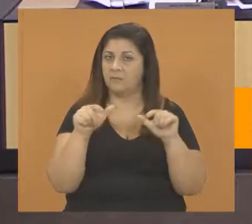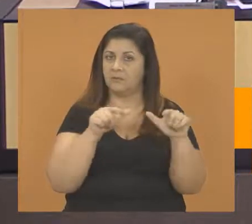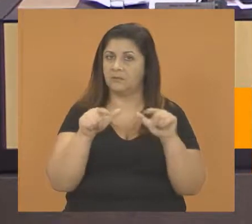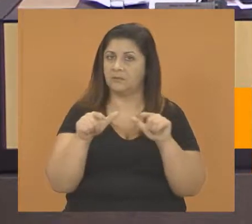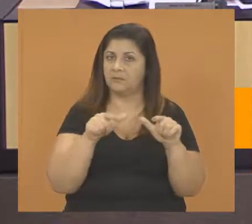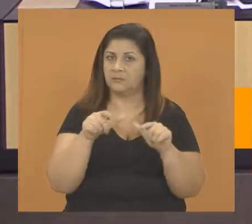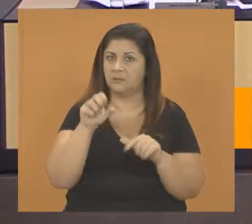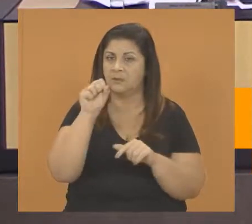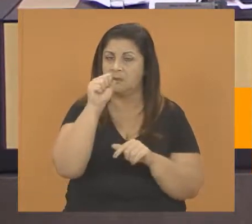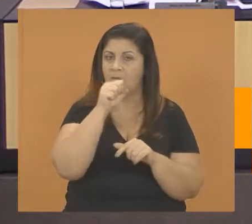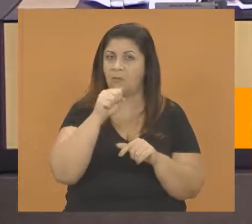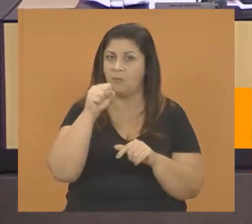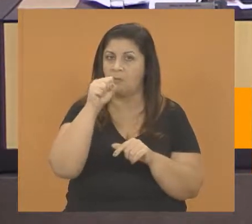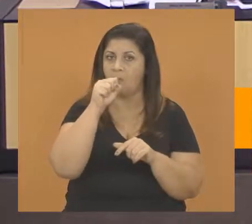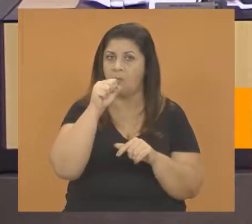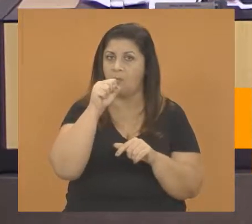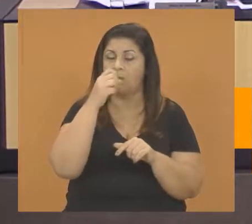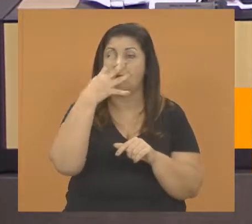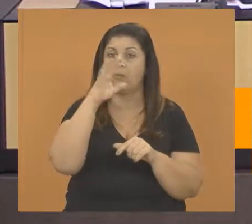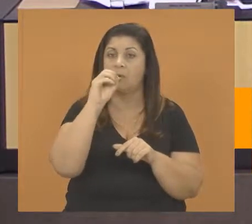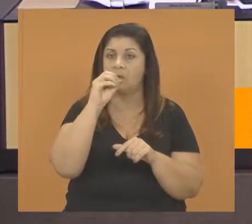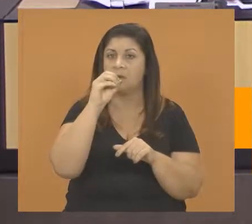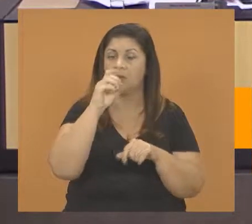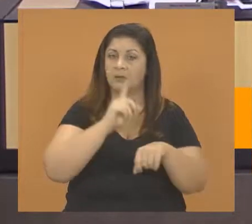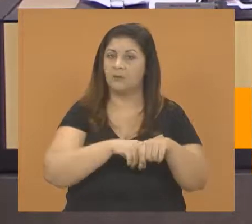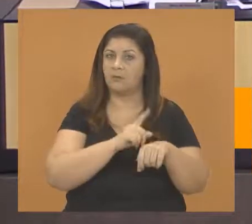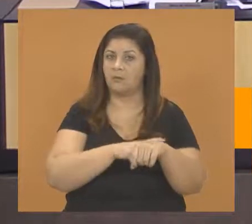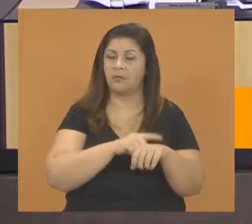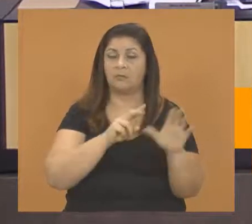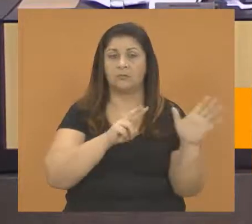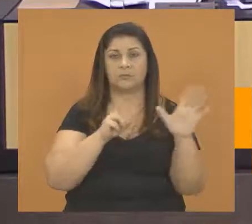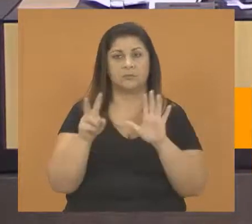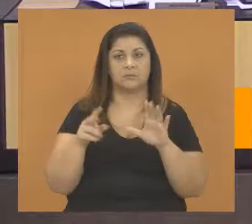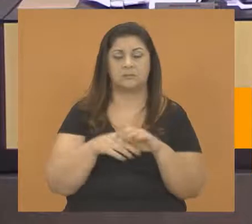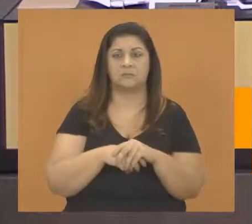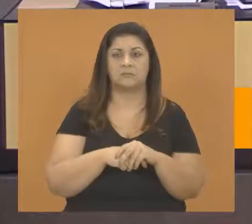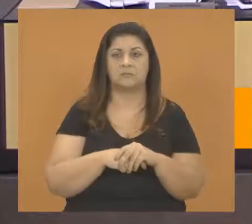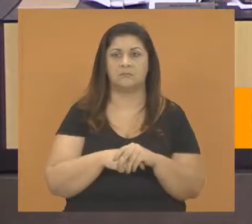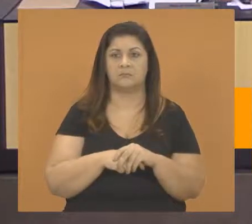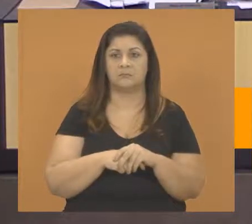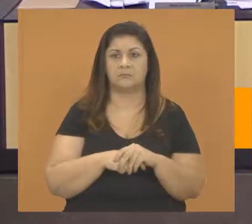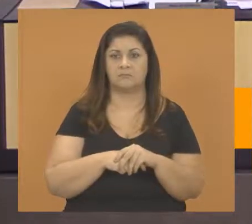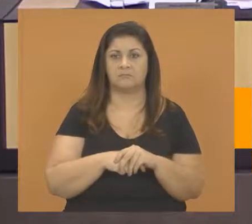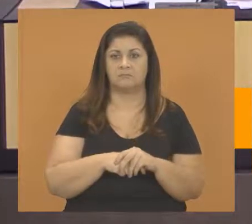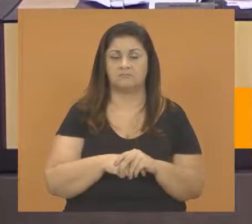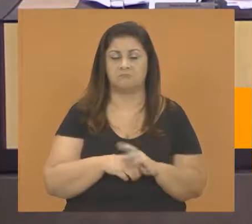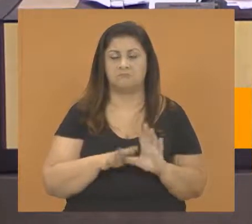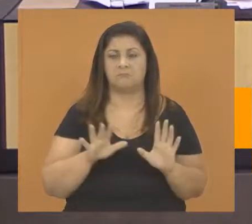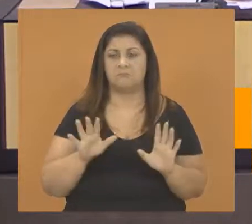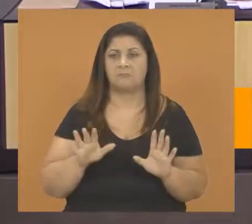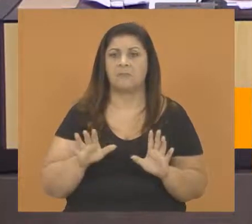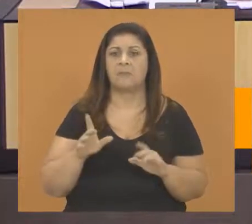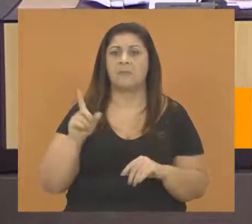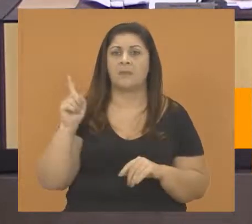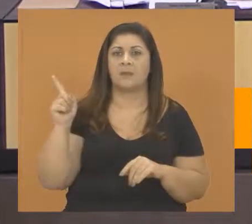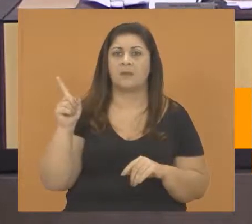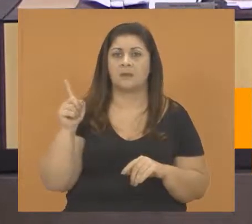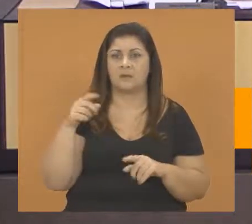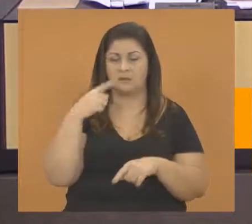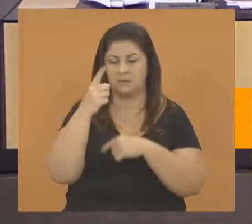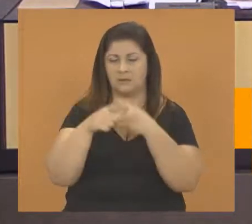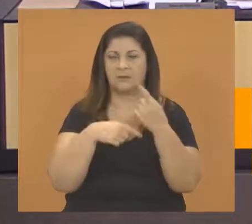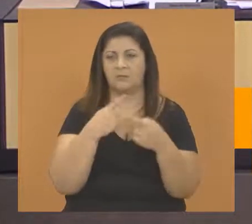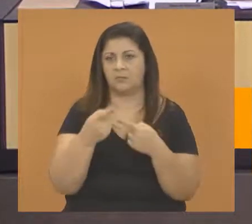horas diárias e 40 horas semanais cumpriu esse é um assunto que a gente vai discutir eu particularmente vou discutir o tema livre né